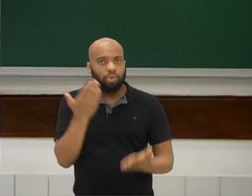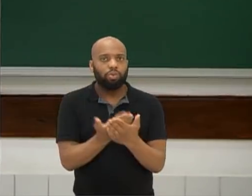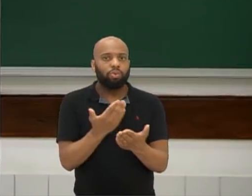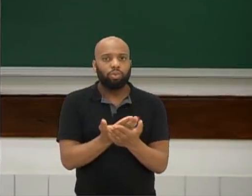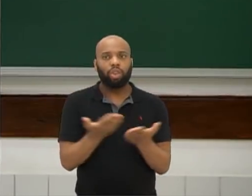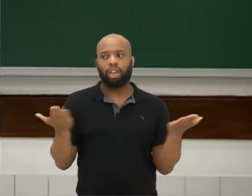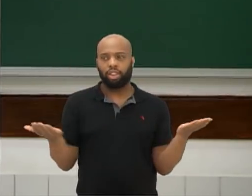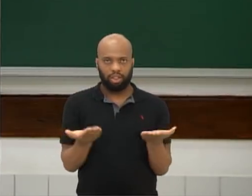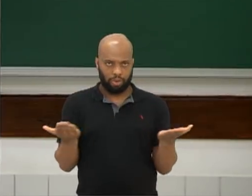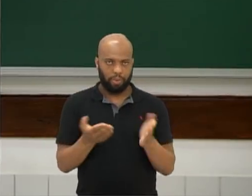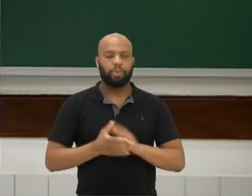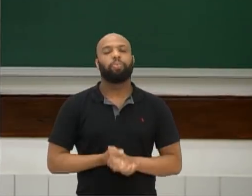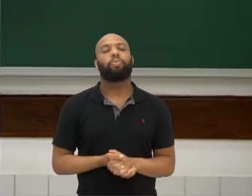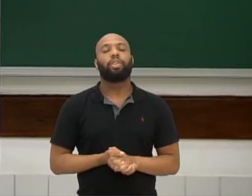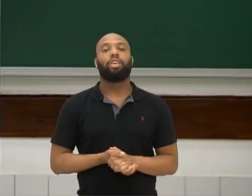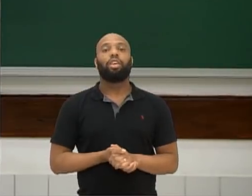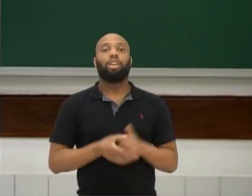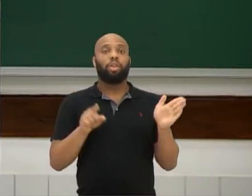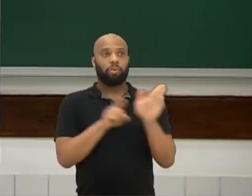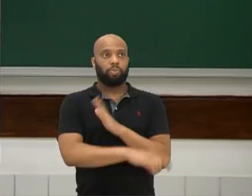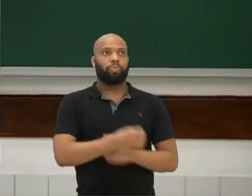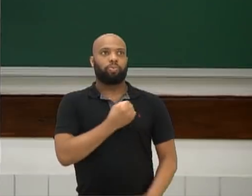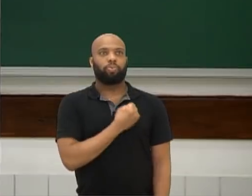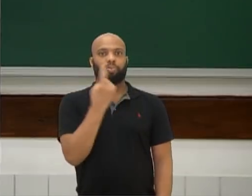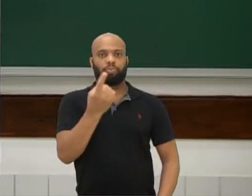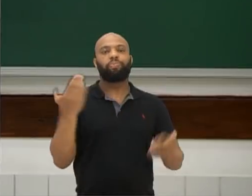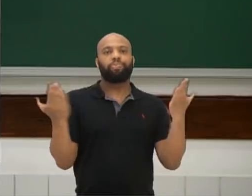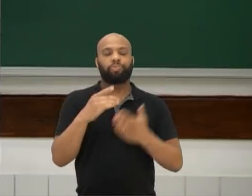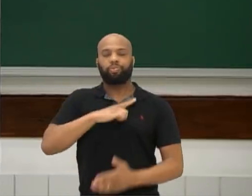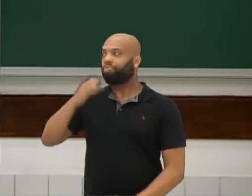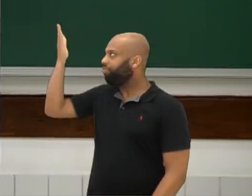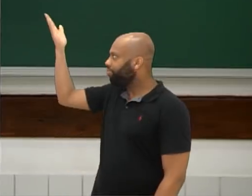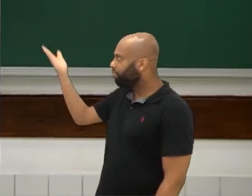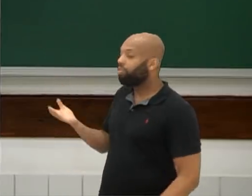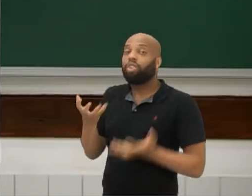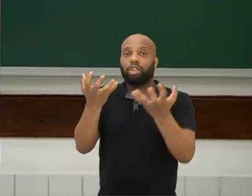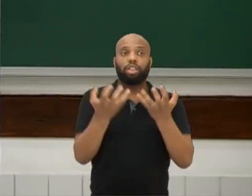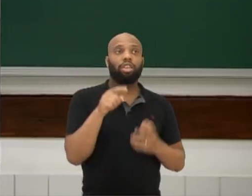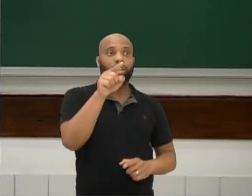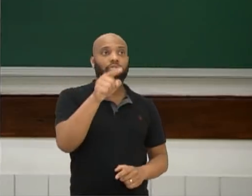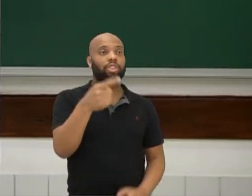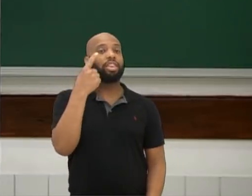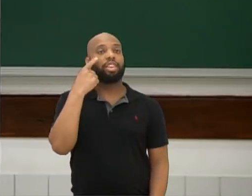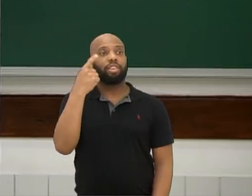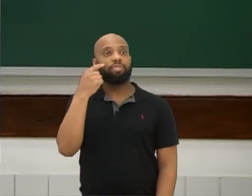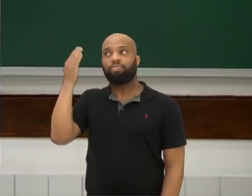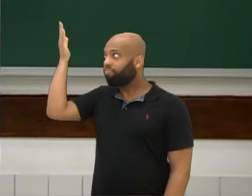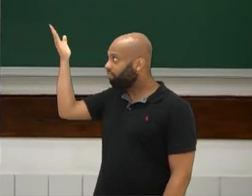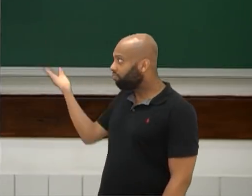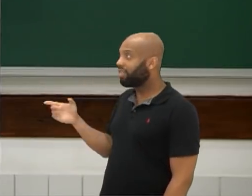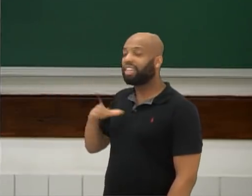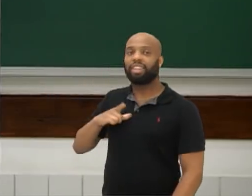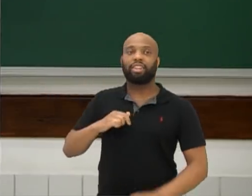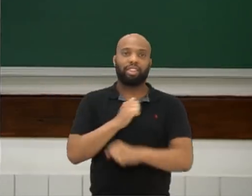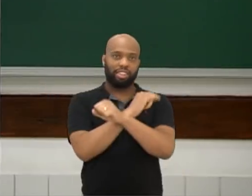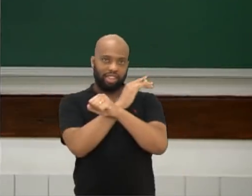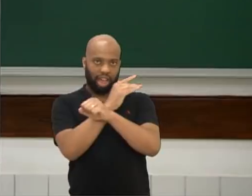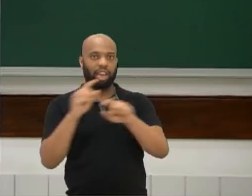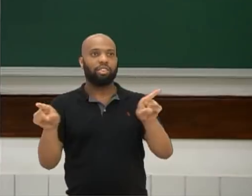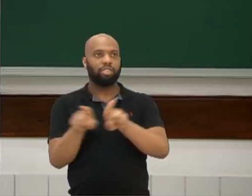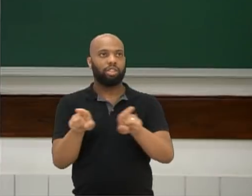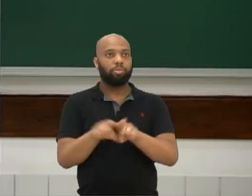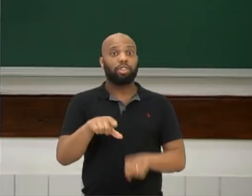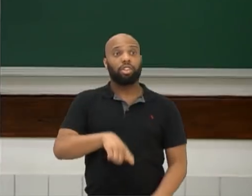até agora, tá? Primeiro exercício está na tela. Eu quero que você considere esses ácidos, tá?